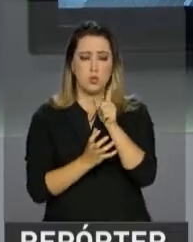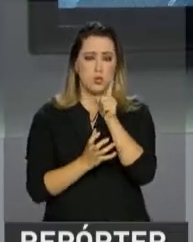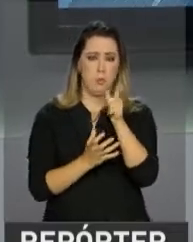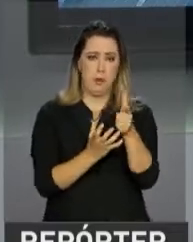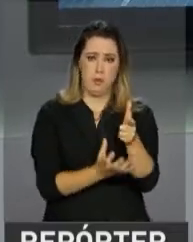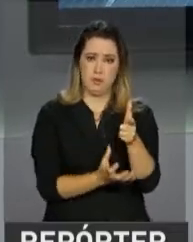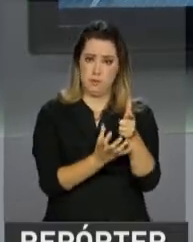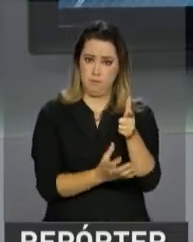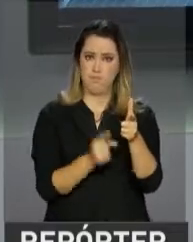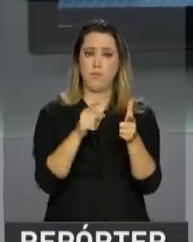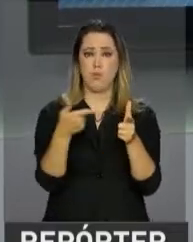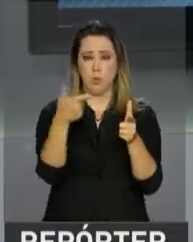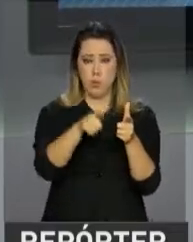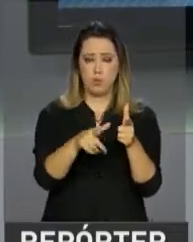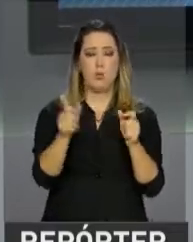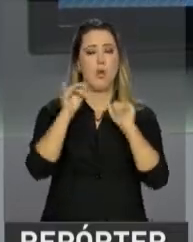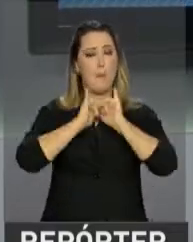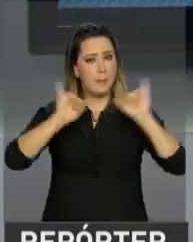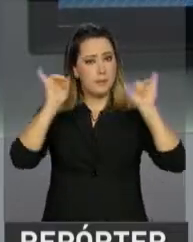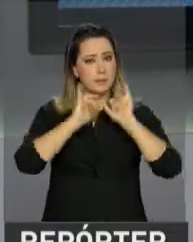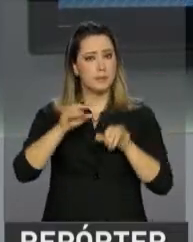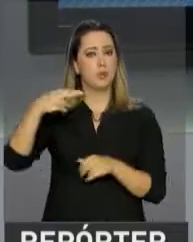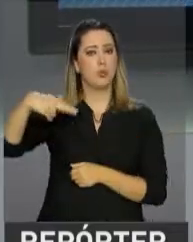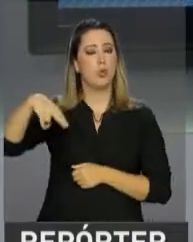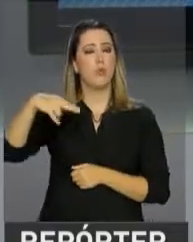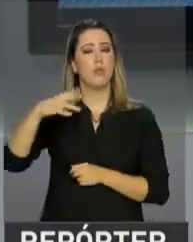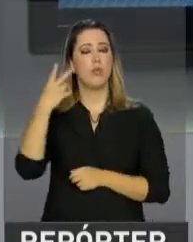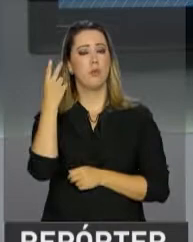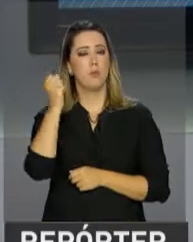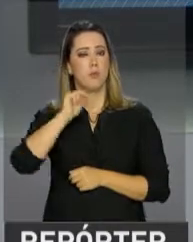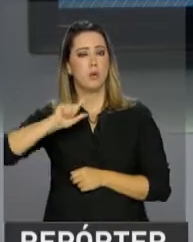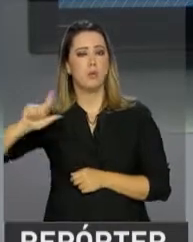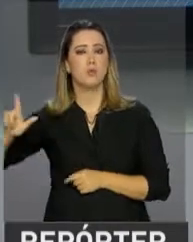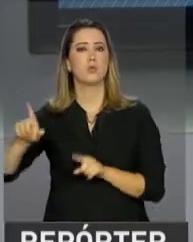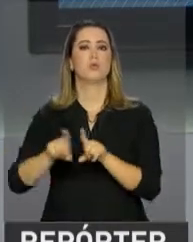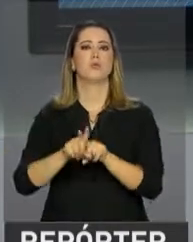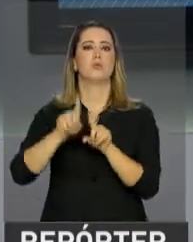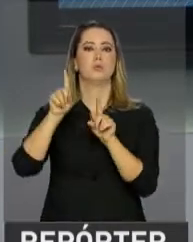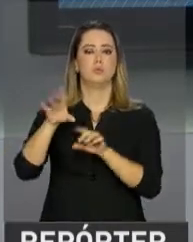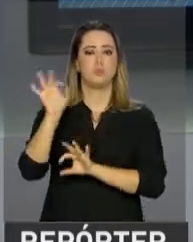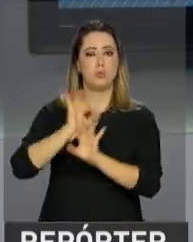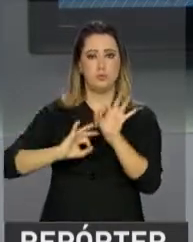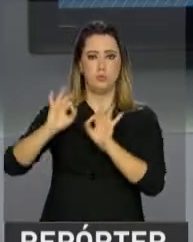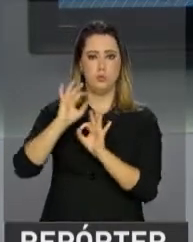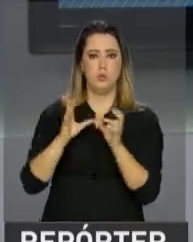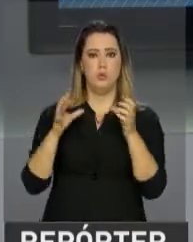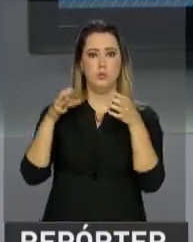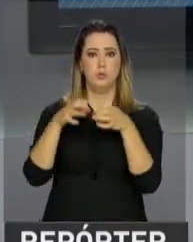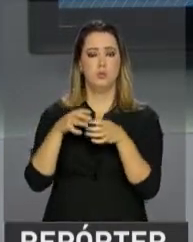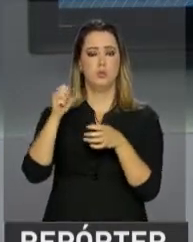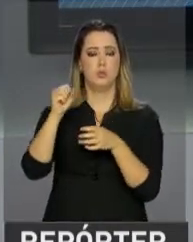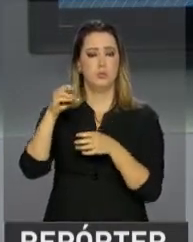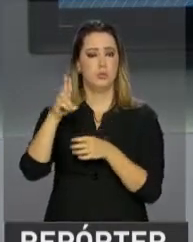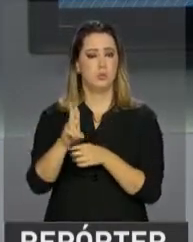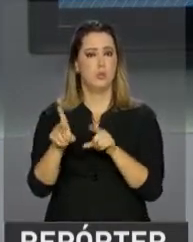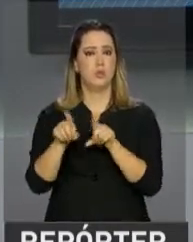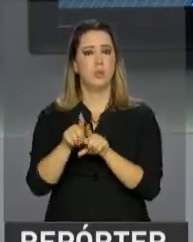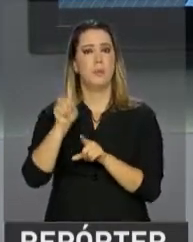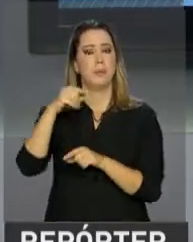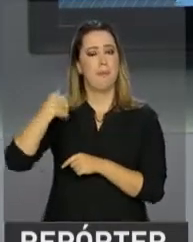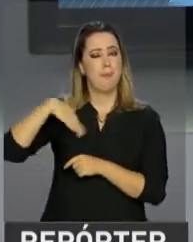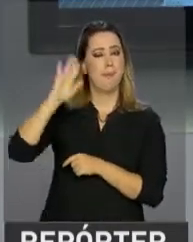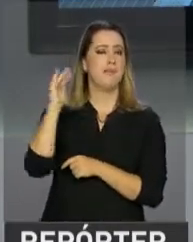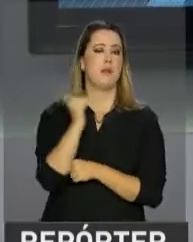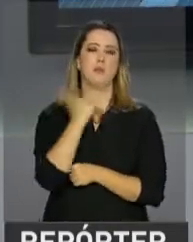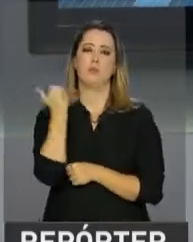novembro azul organizado pela sociedade brasileira de urologia esse é o tipo mais comum entre os homens é a causa de